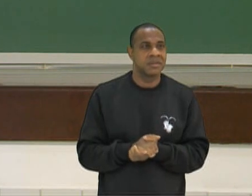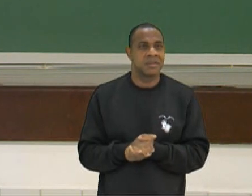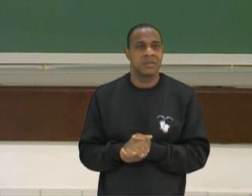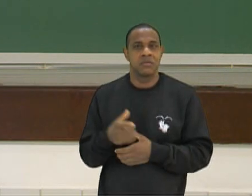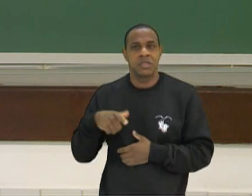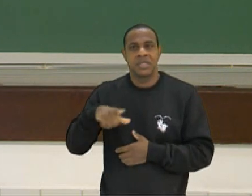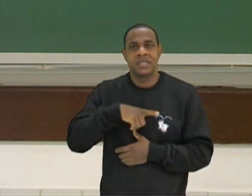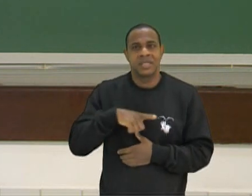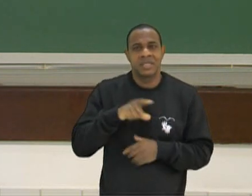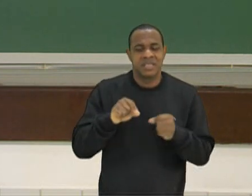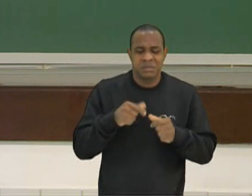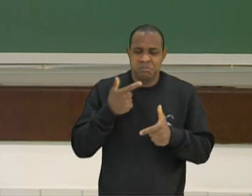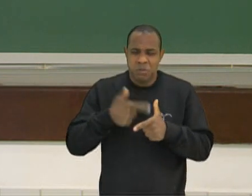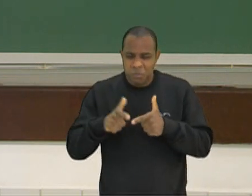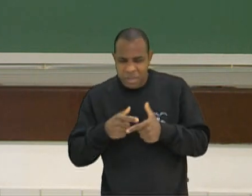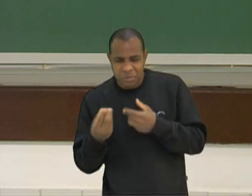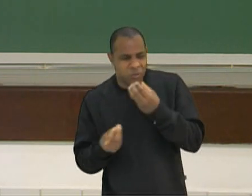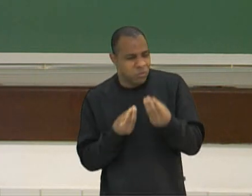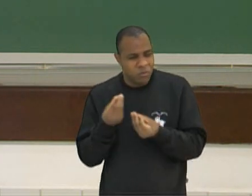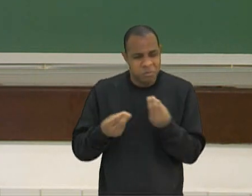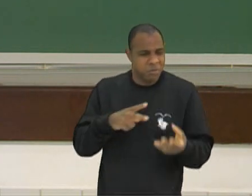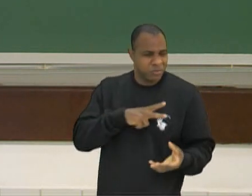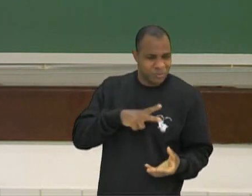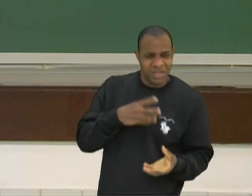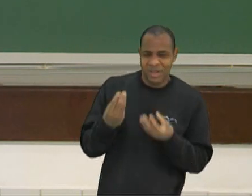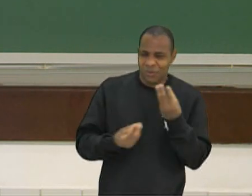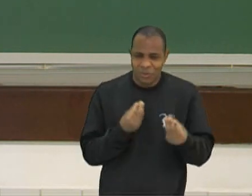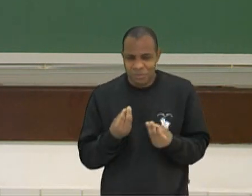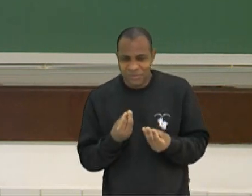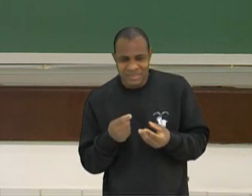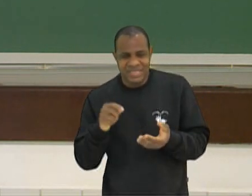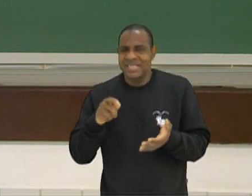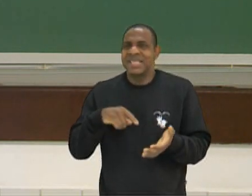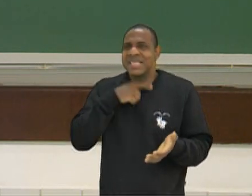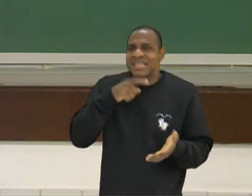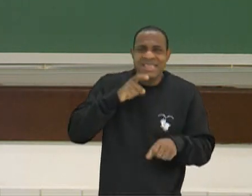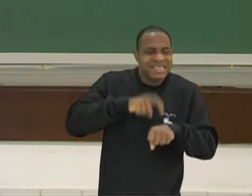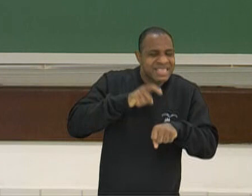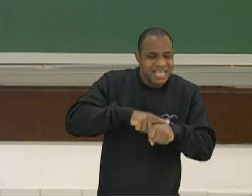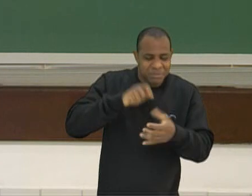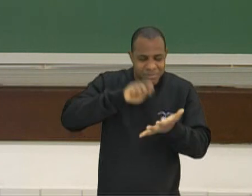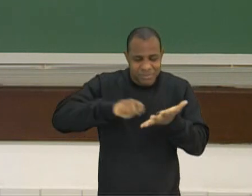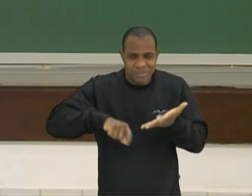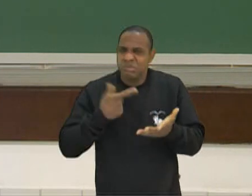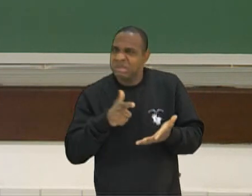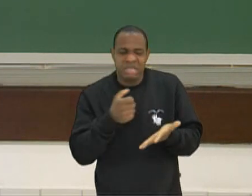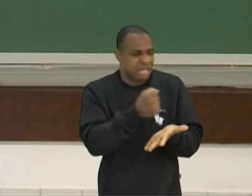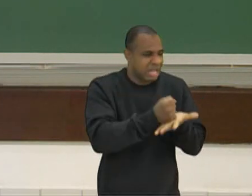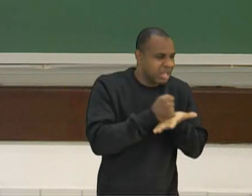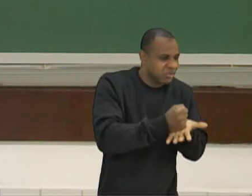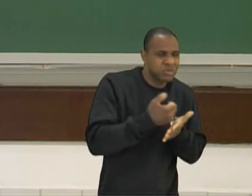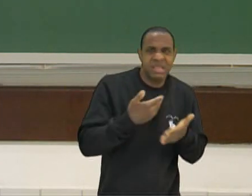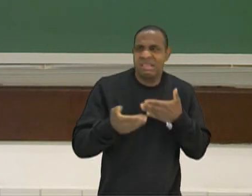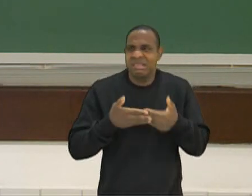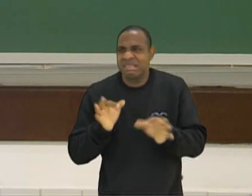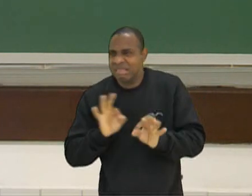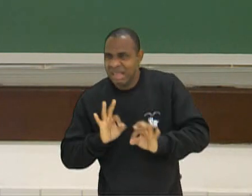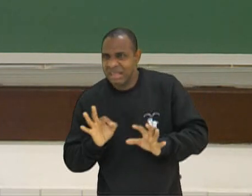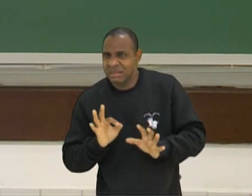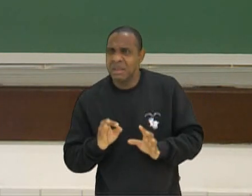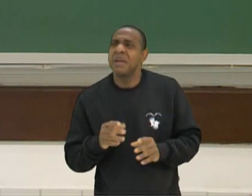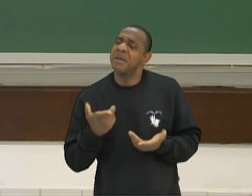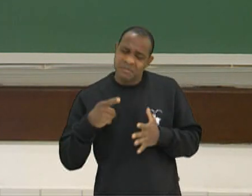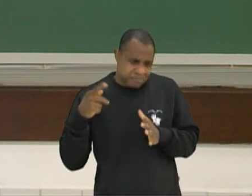uma situação bem peculiar sua, o fato de você não estar tendo nenhum tipo de assistência, por exemplo, da internet, notifique a